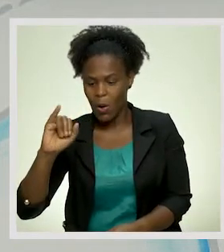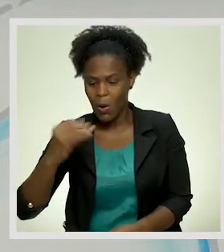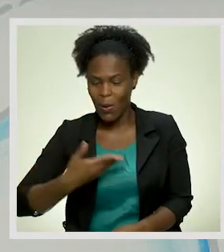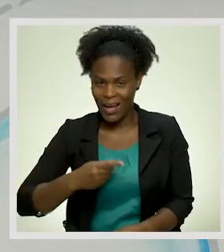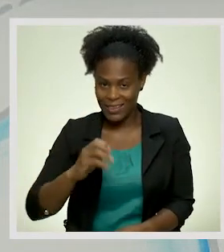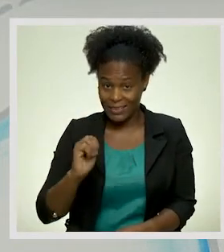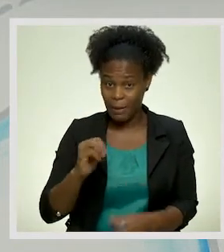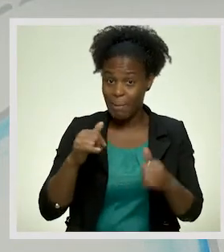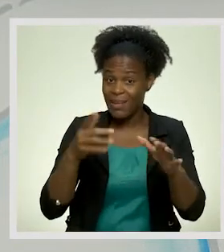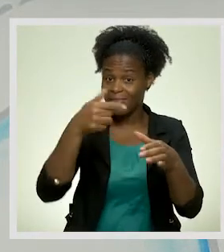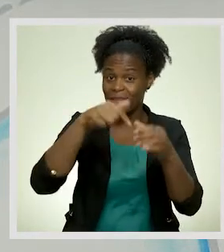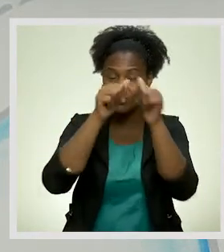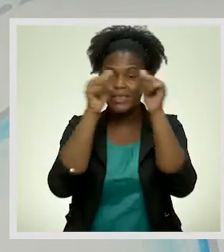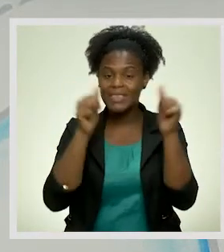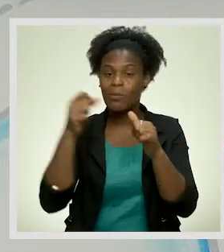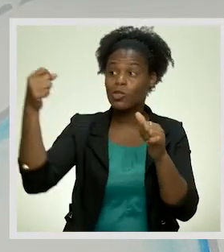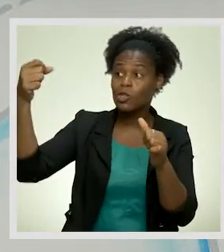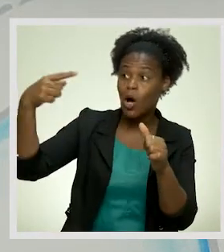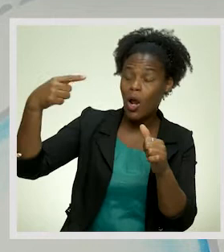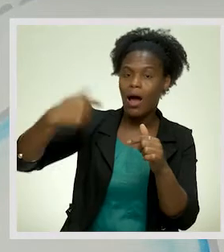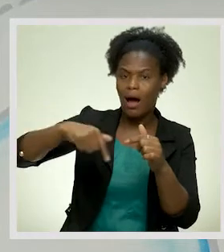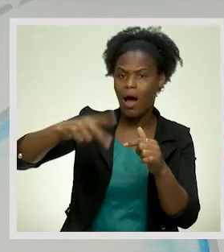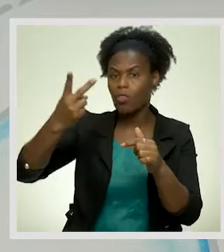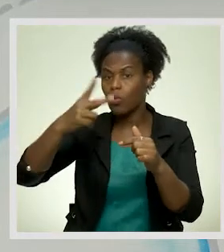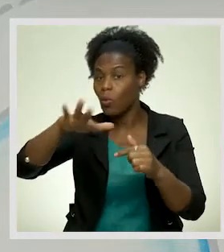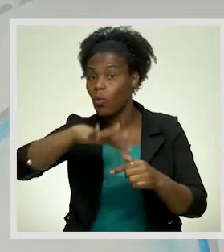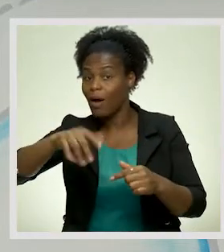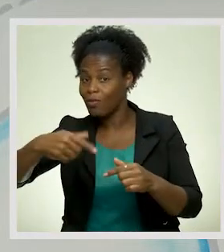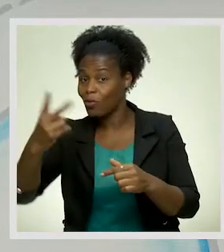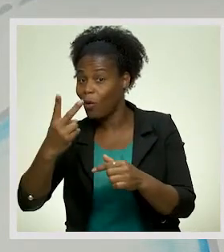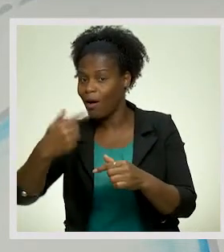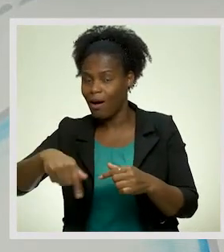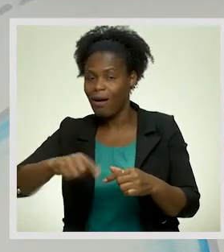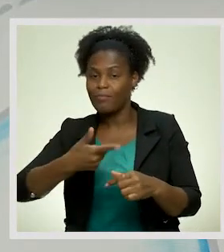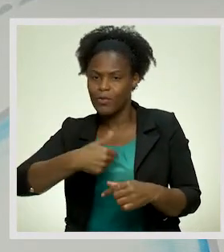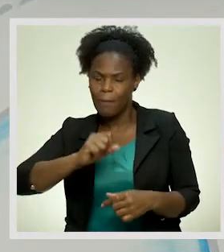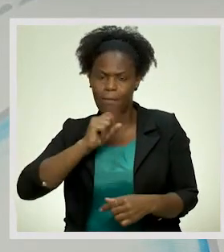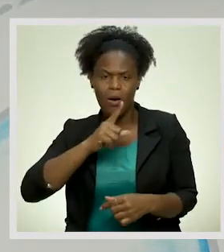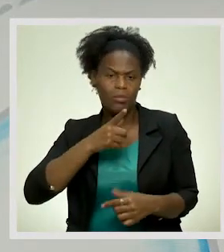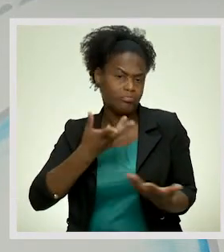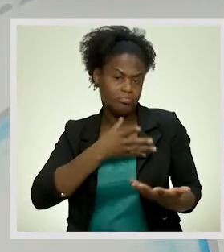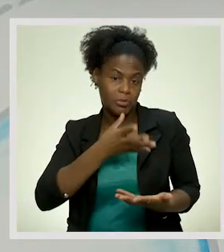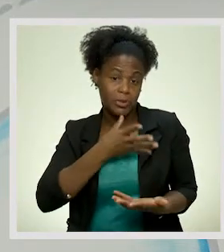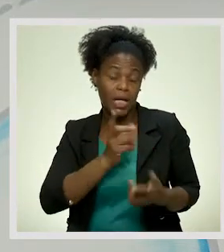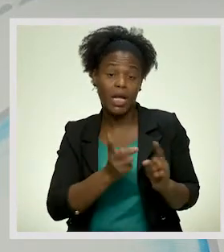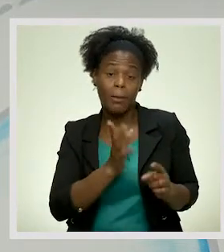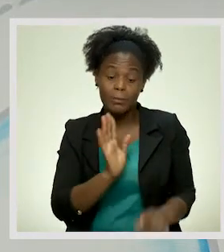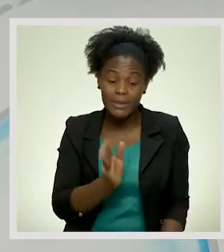também existem dois lugares, podemos assim dizer, que nós temos que saber a